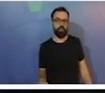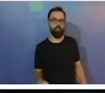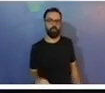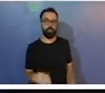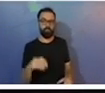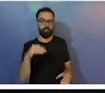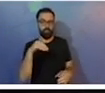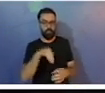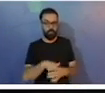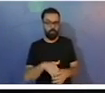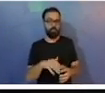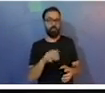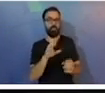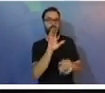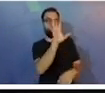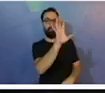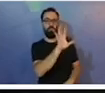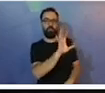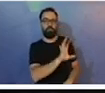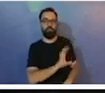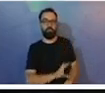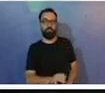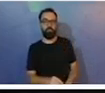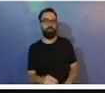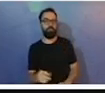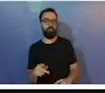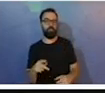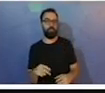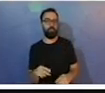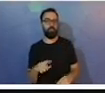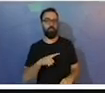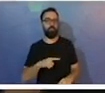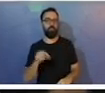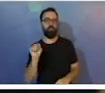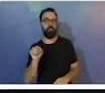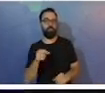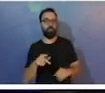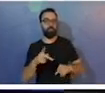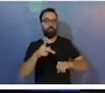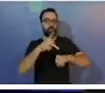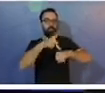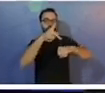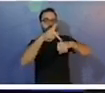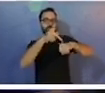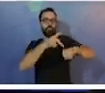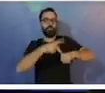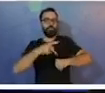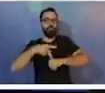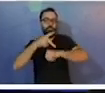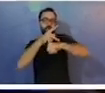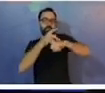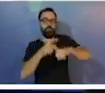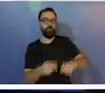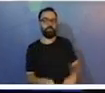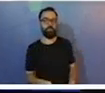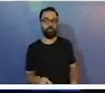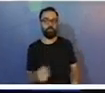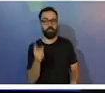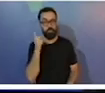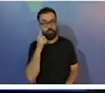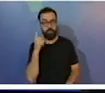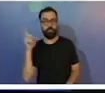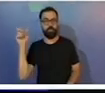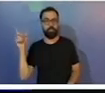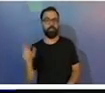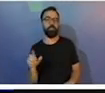Dentro desses continentes, nós temos os países. Então, olha bem nesse outro mapa. O mesmo que